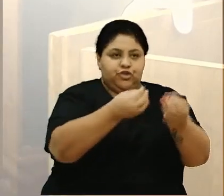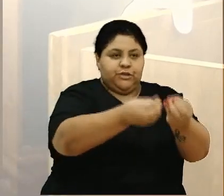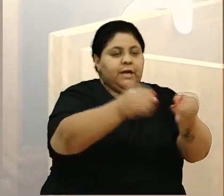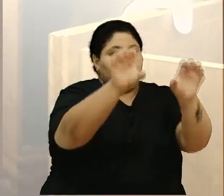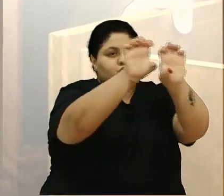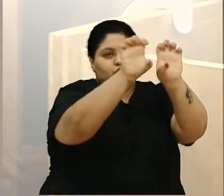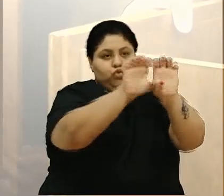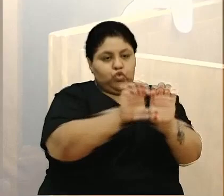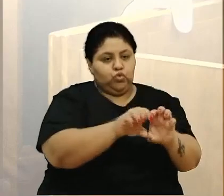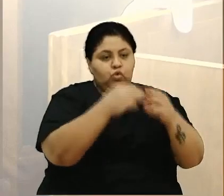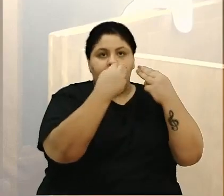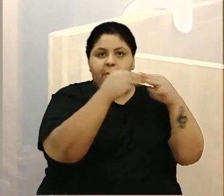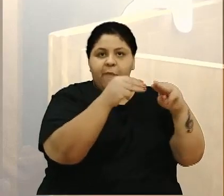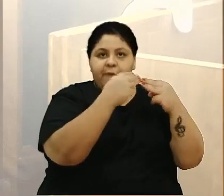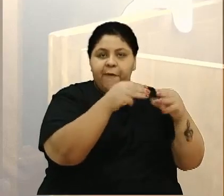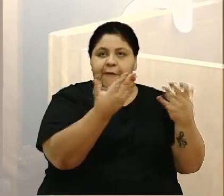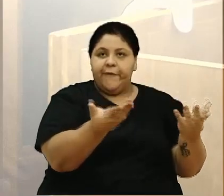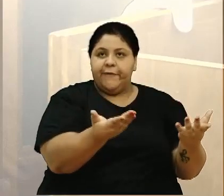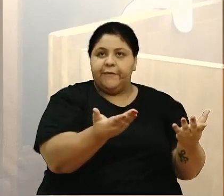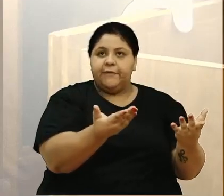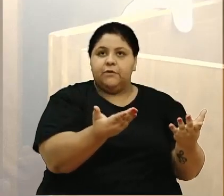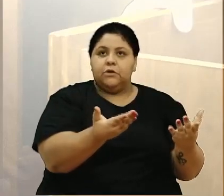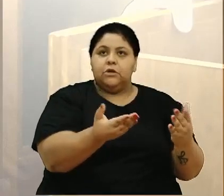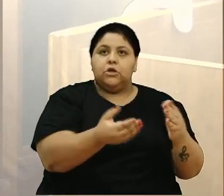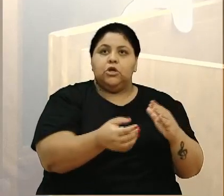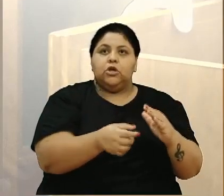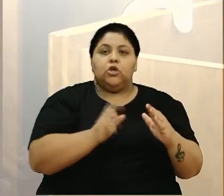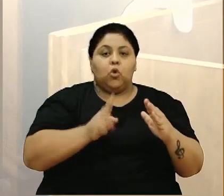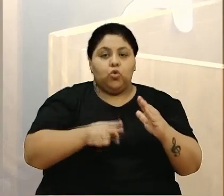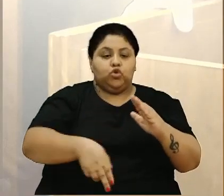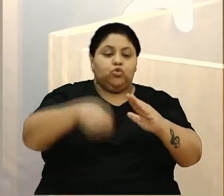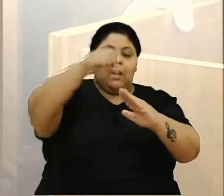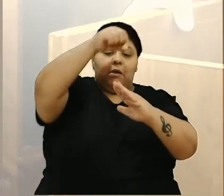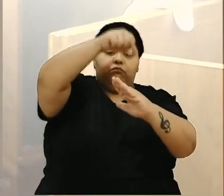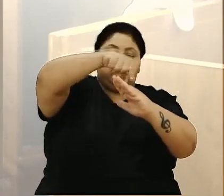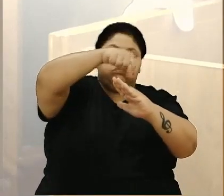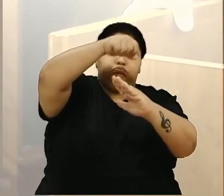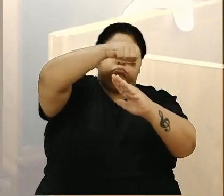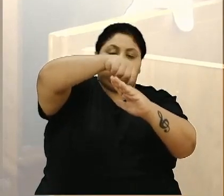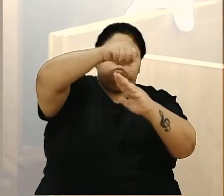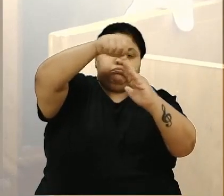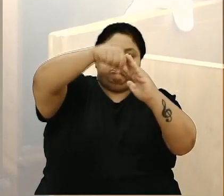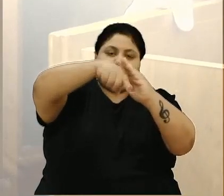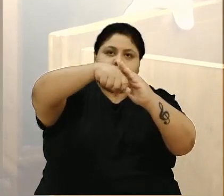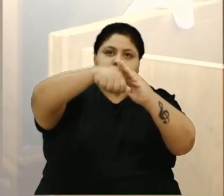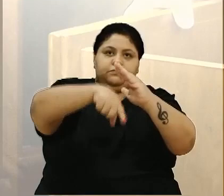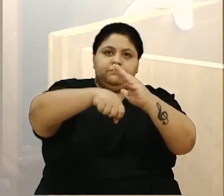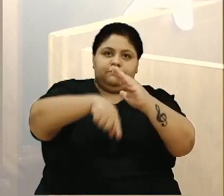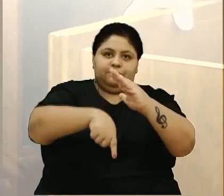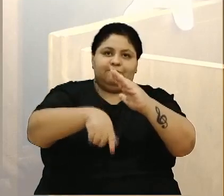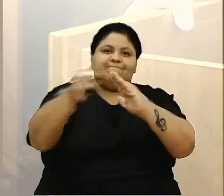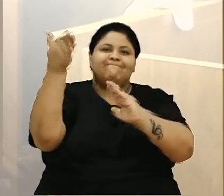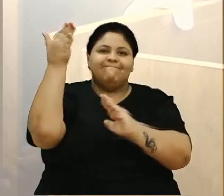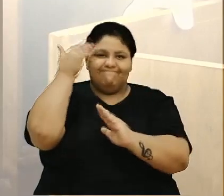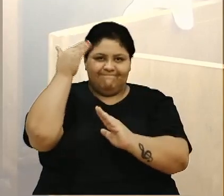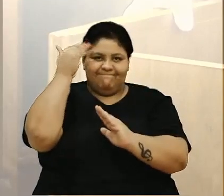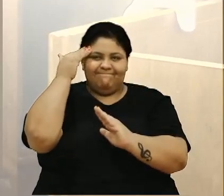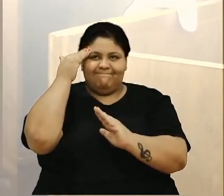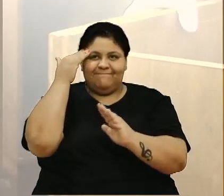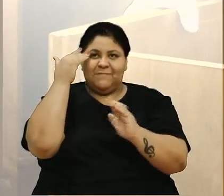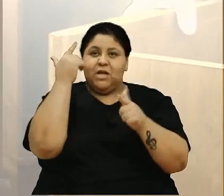gente dar maquinário, e se estiver chovendo dentro e correr risco, então, da parte elétrica e desses equipamentos